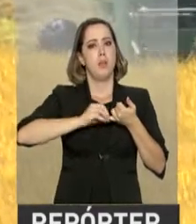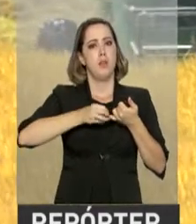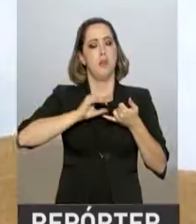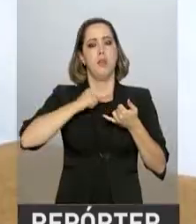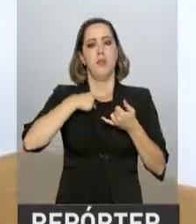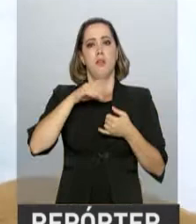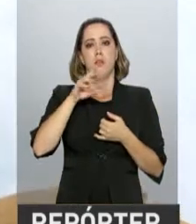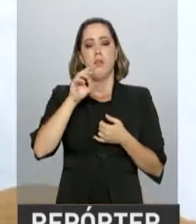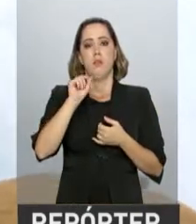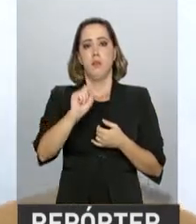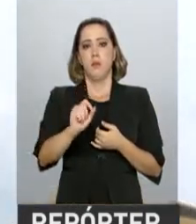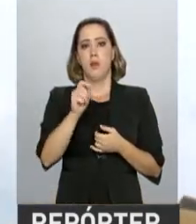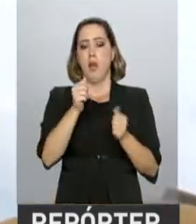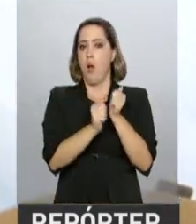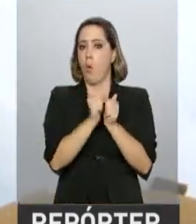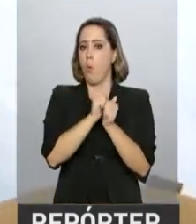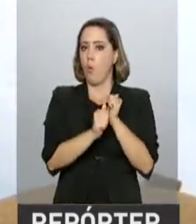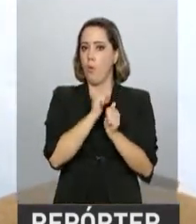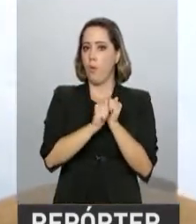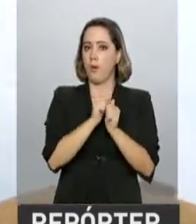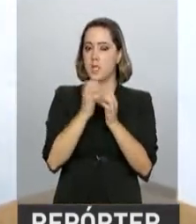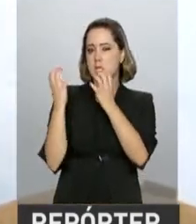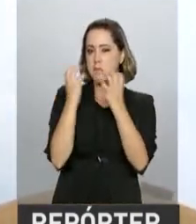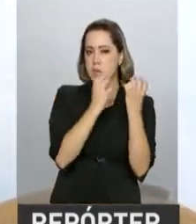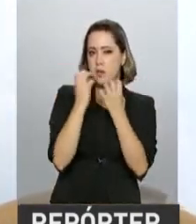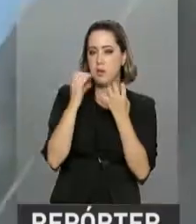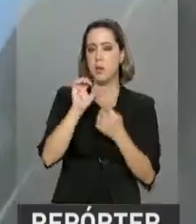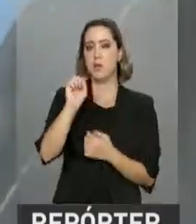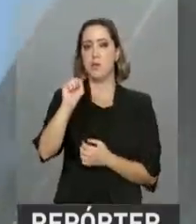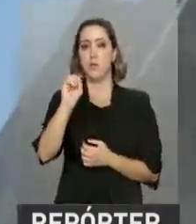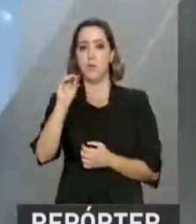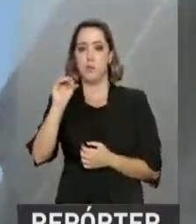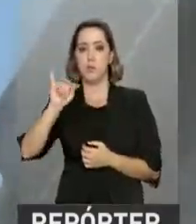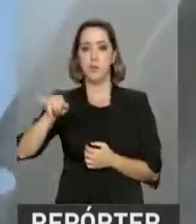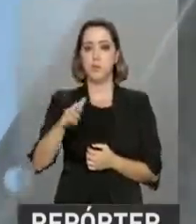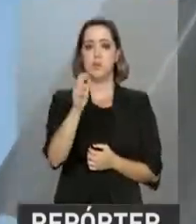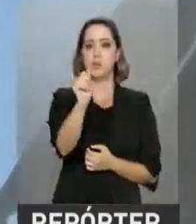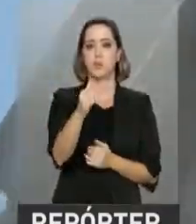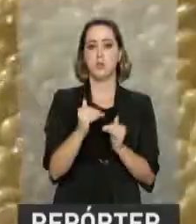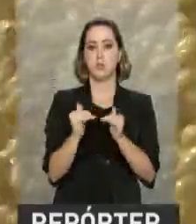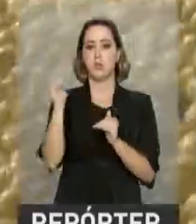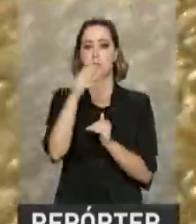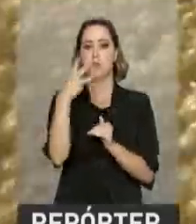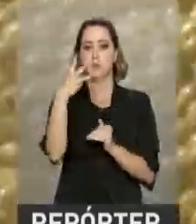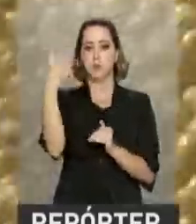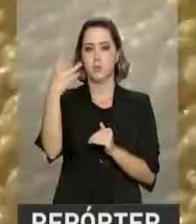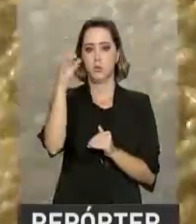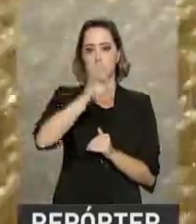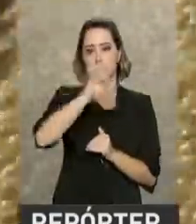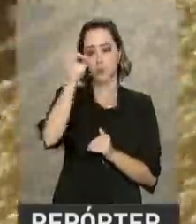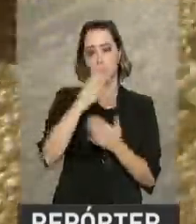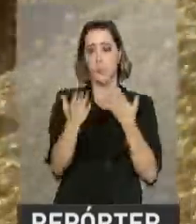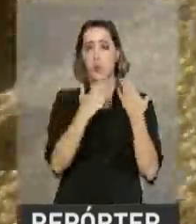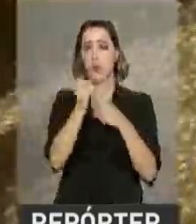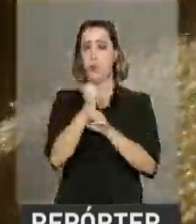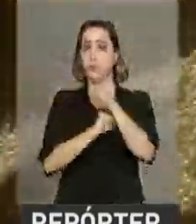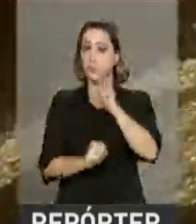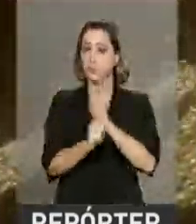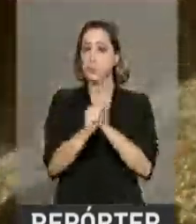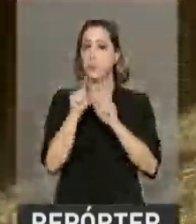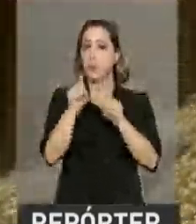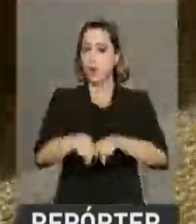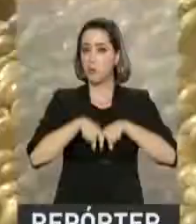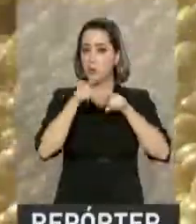devem ter um crescimento de 33% na comparação com a última safra segundo a conab o aumento